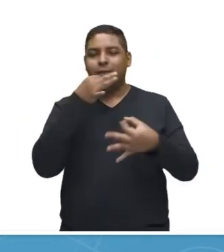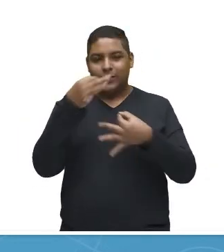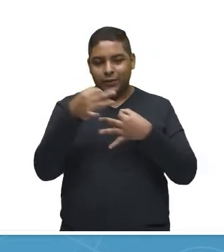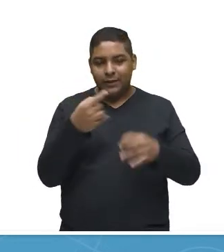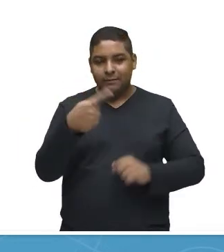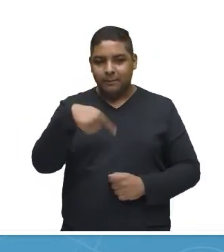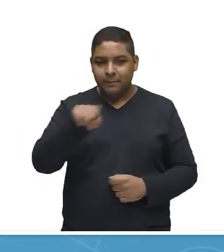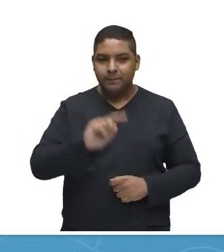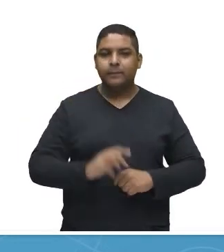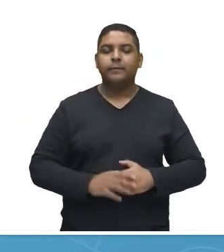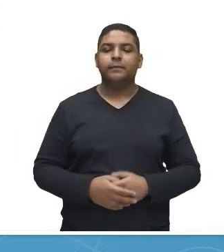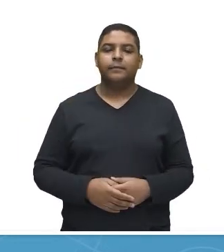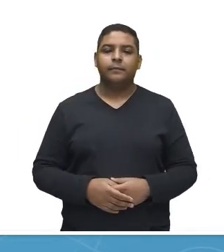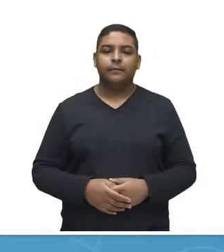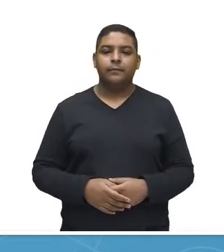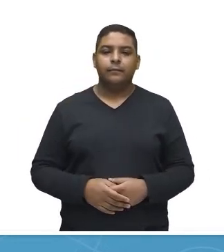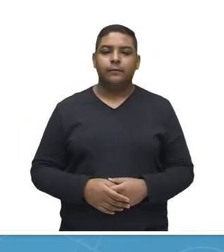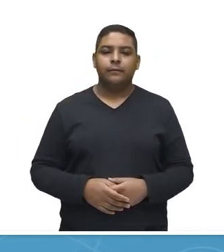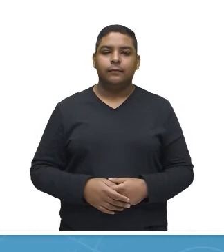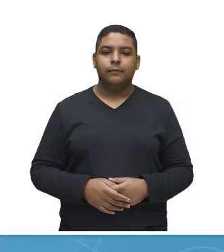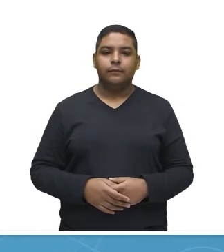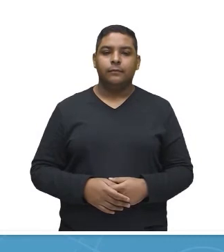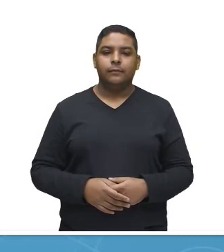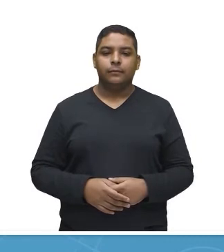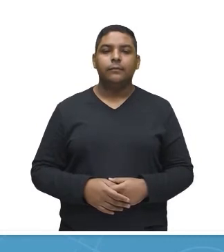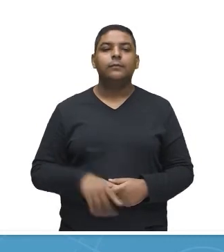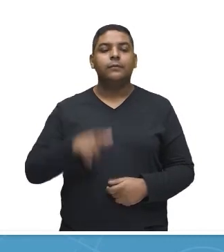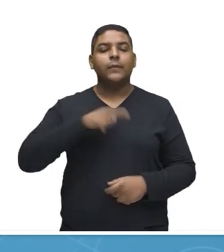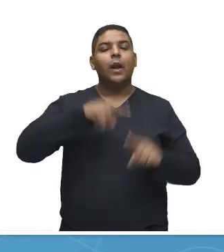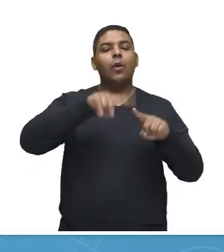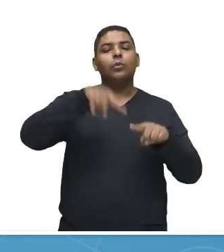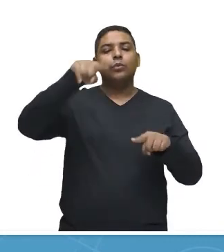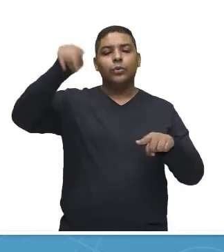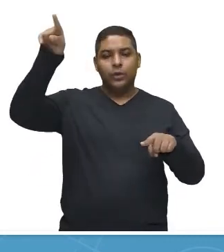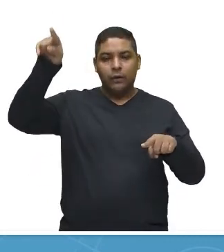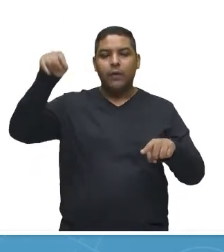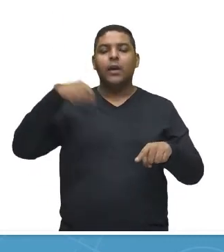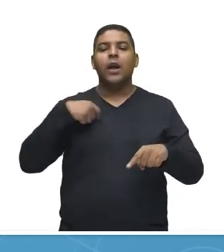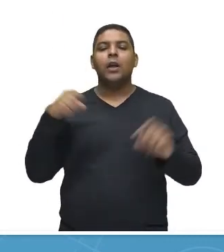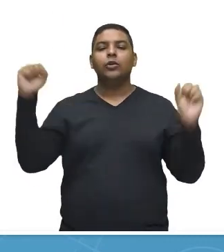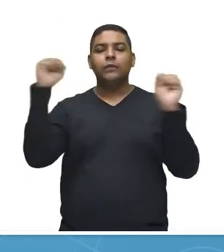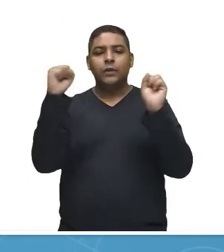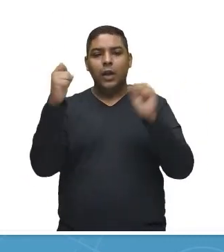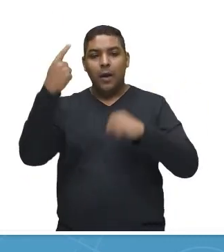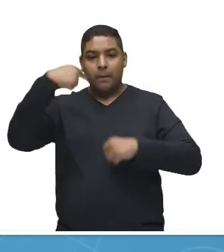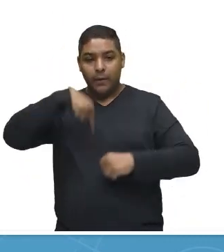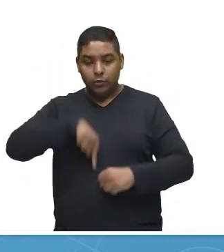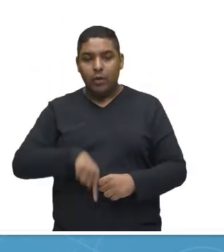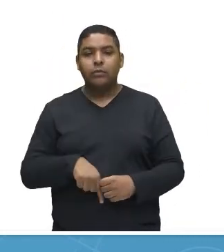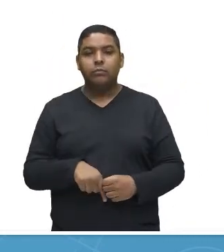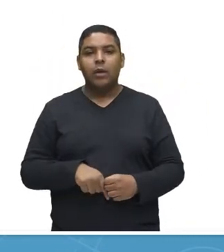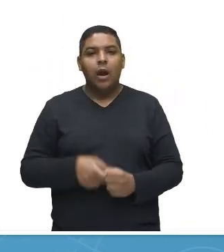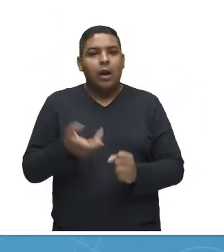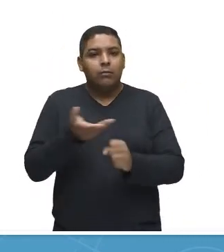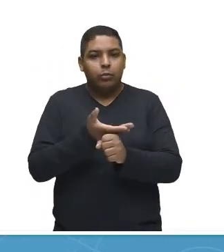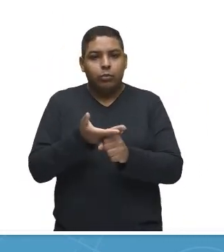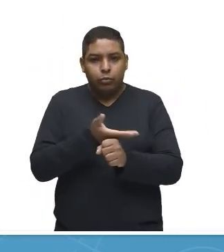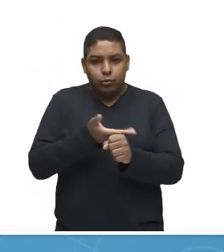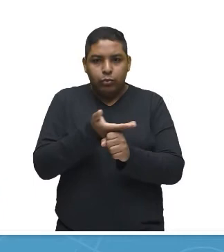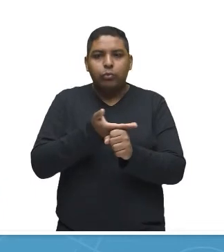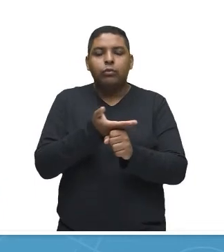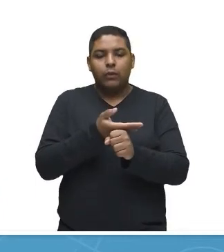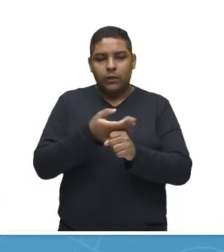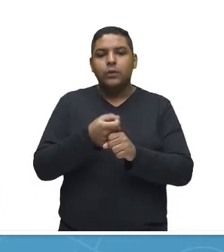vocês. Então, olha só, os níveis de atividade física e a pessoa fisicamente ativa, como é que ela